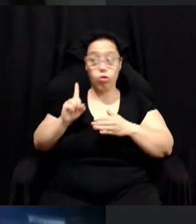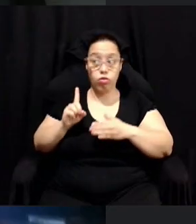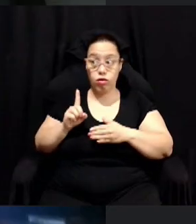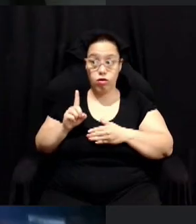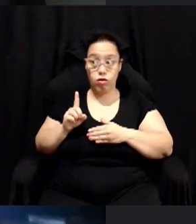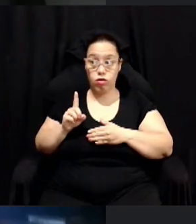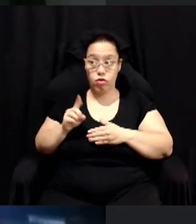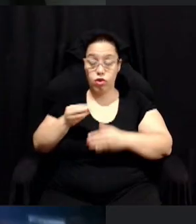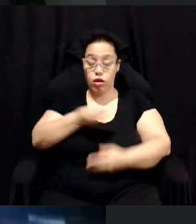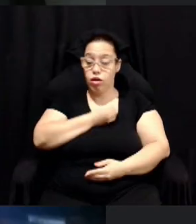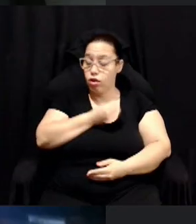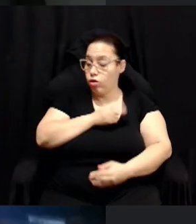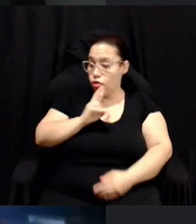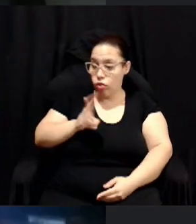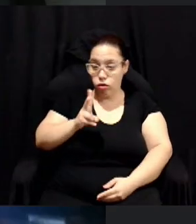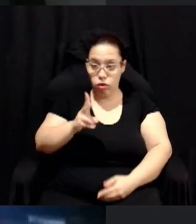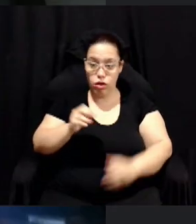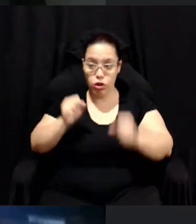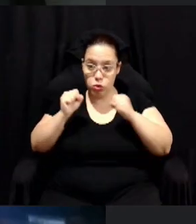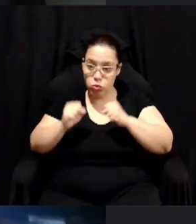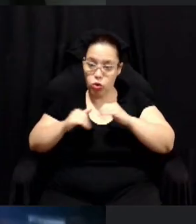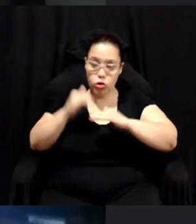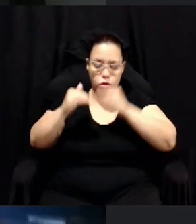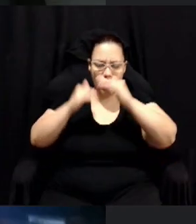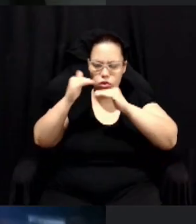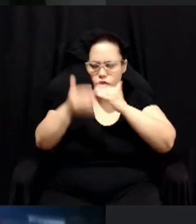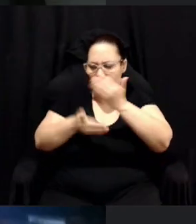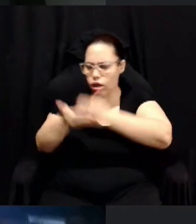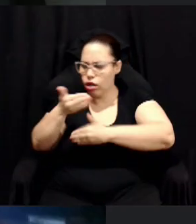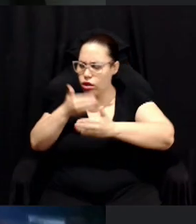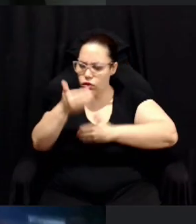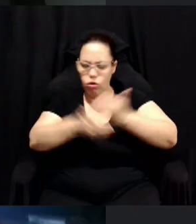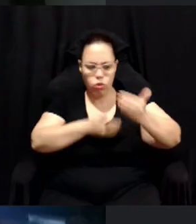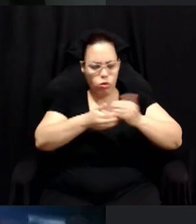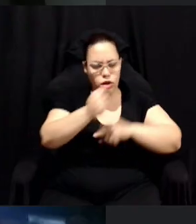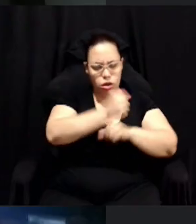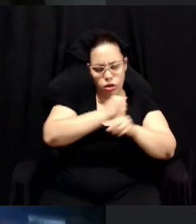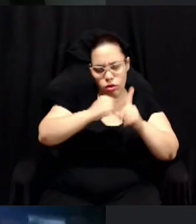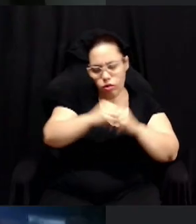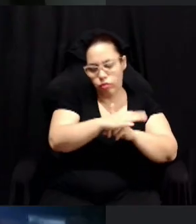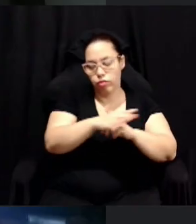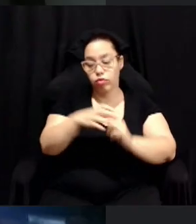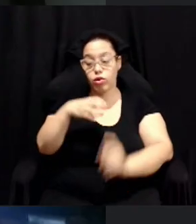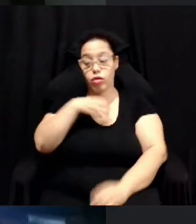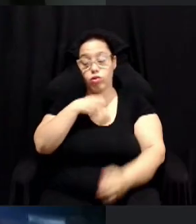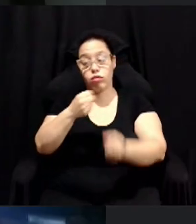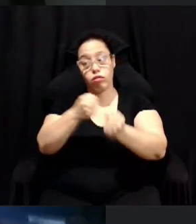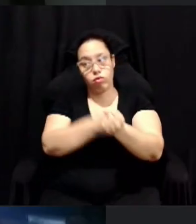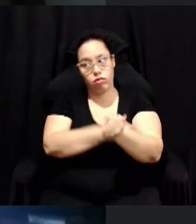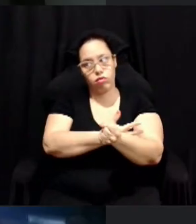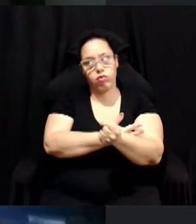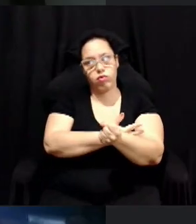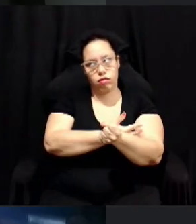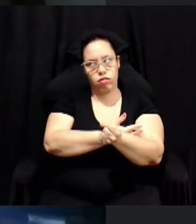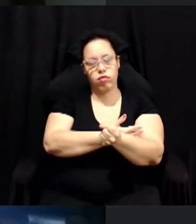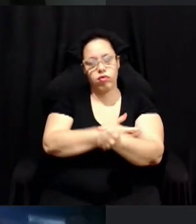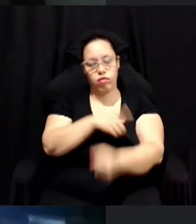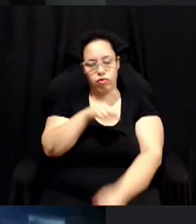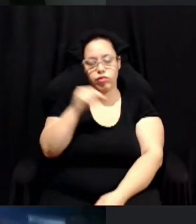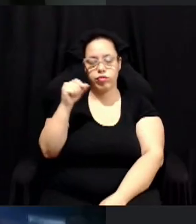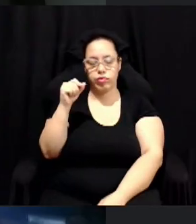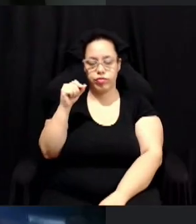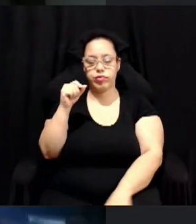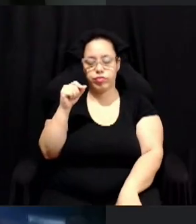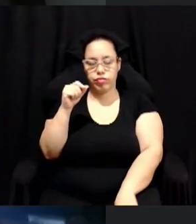ativa o máximo que a gente puder, porque é importante para o nosso emocional. Então, sempre quando eu saio, se alguém